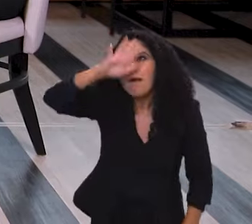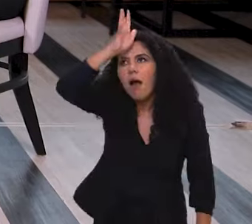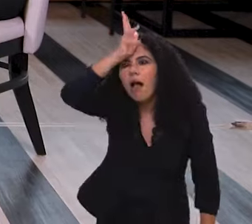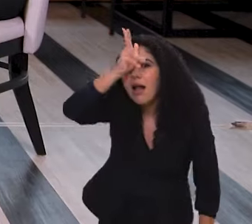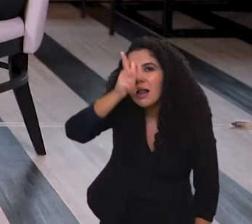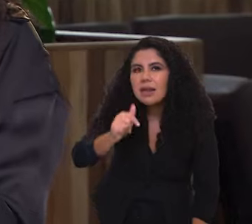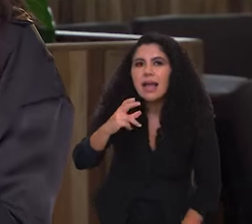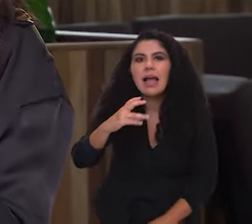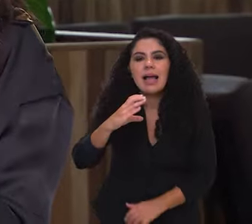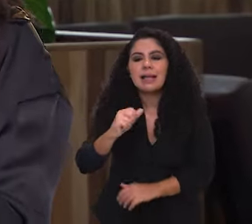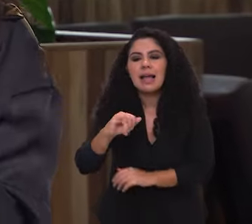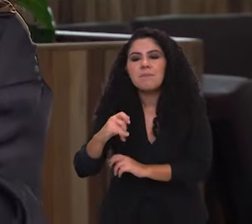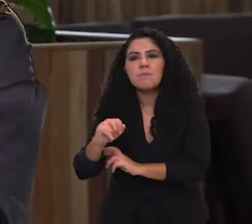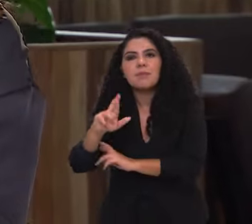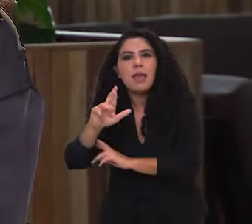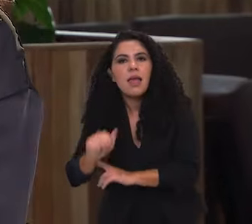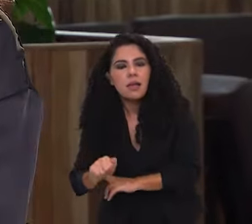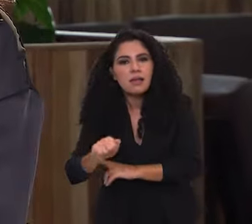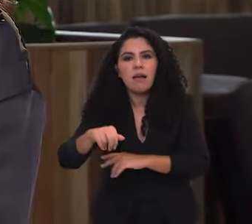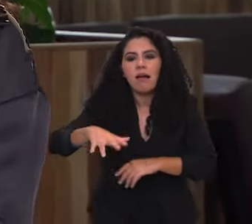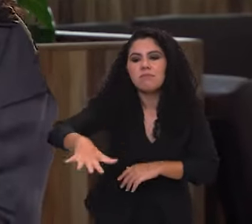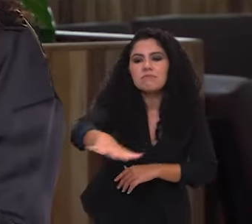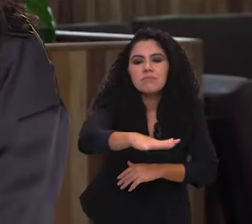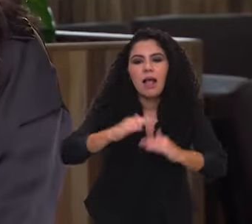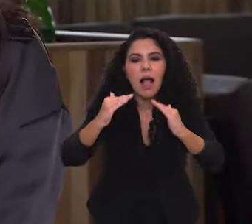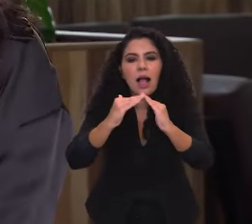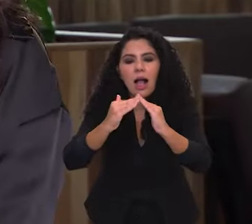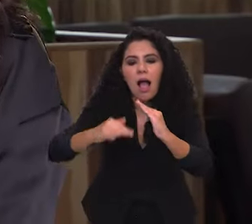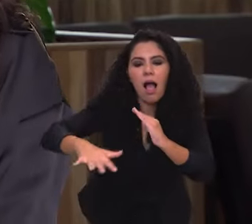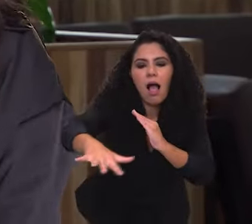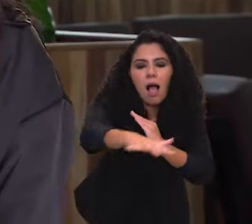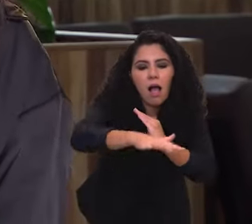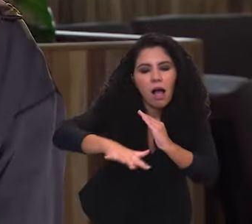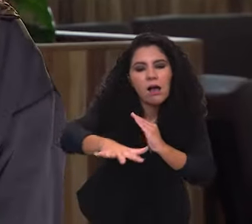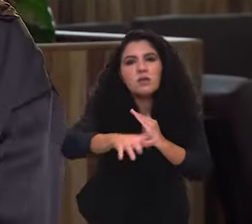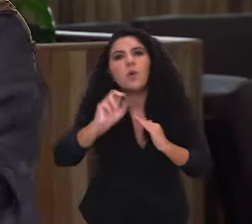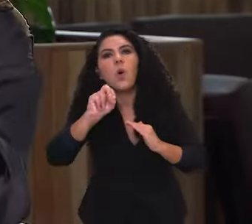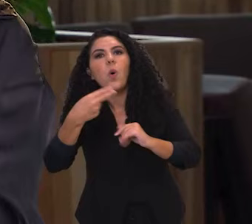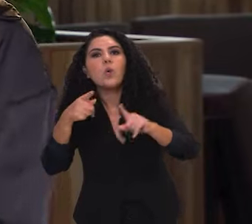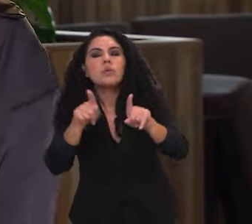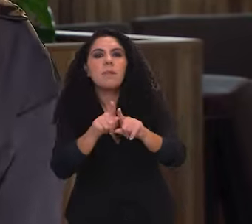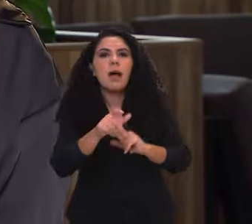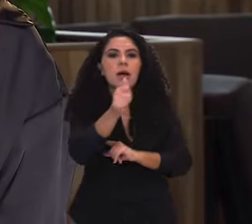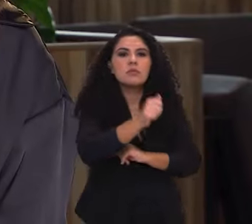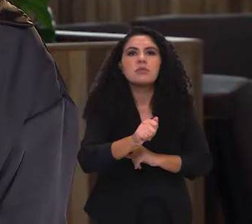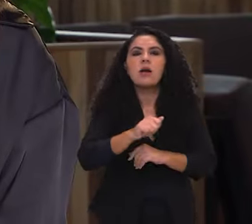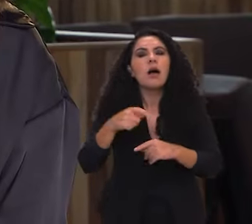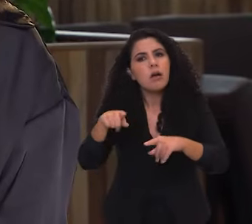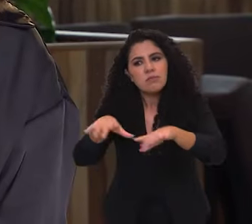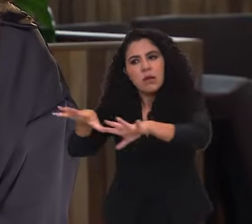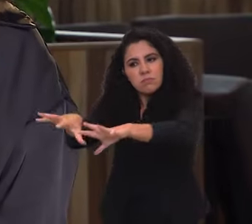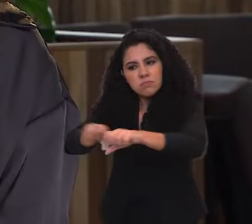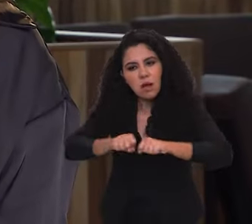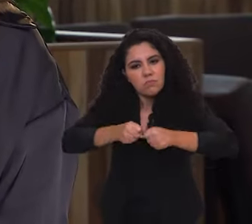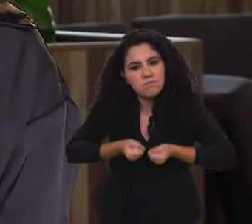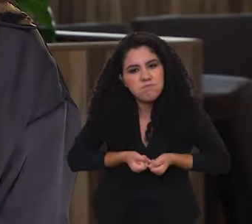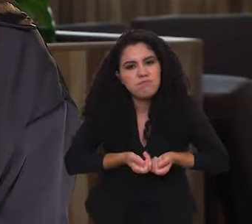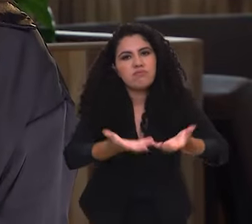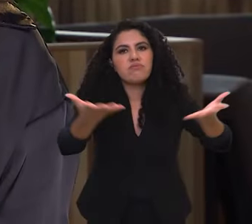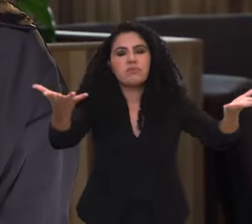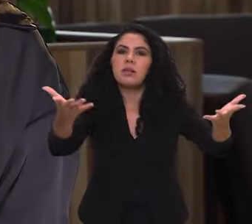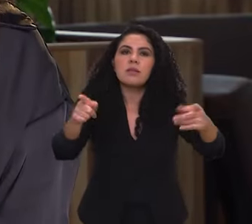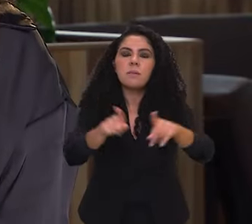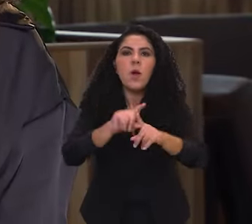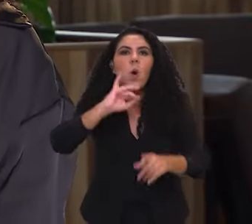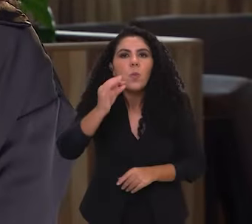galinha caipira, seja no seu quintal, seja por meio de uma cooperativa, de uma associação. Por que não verticalizar essa produção e gerar mais